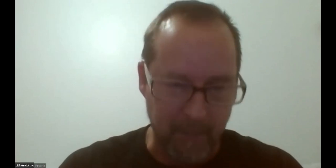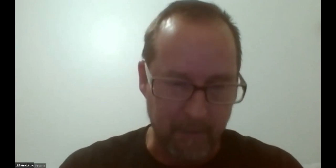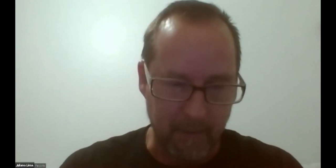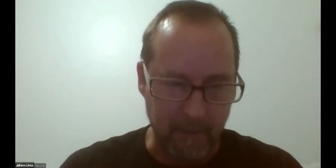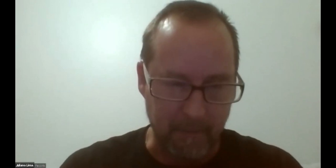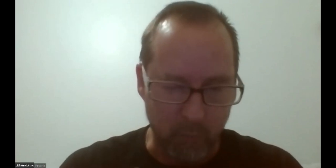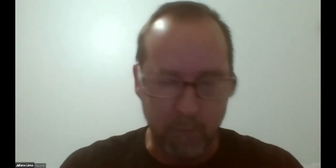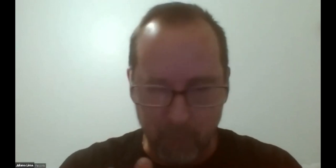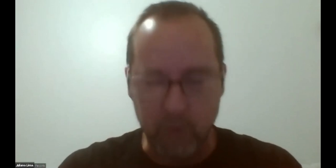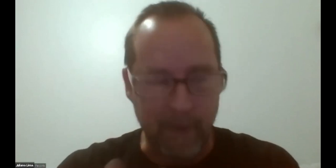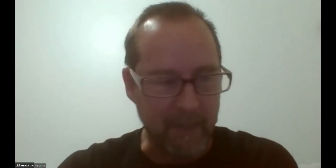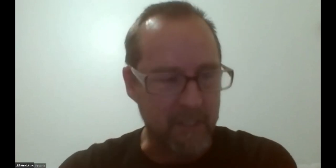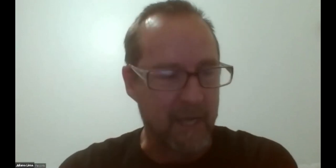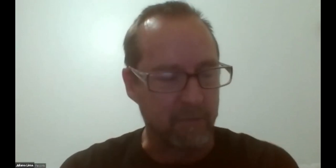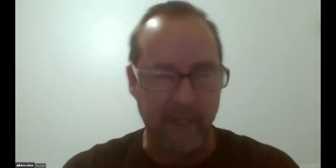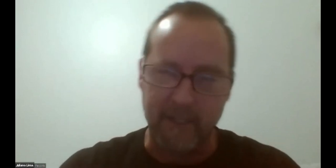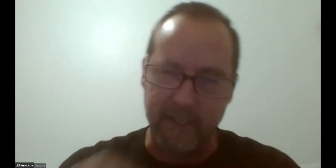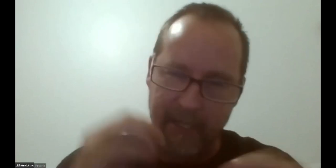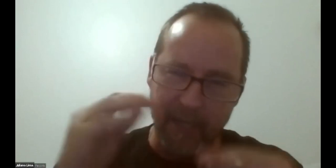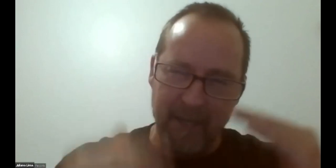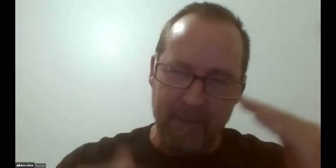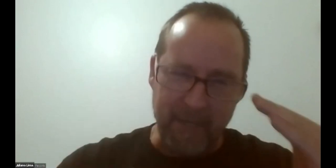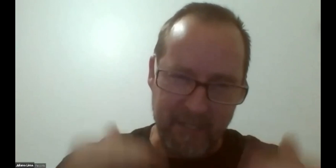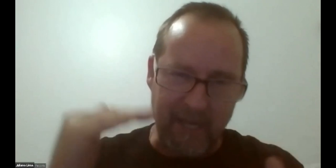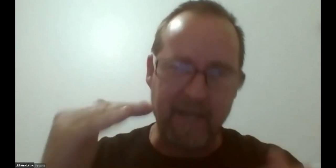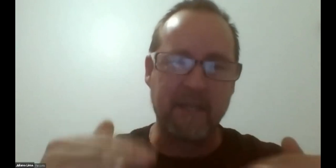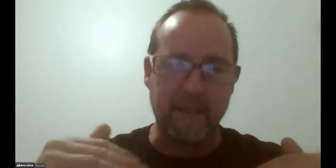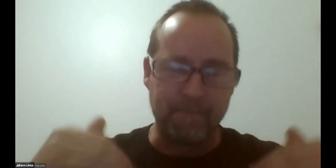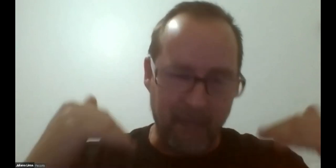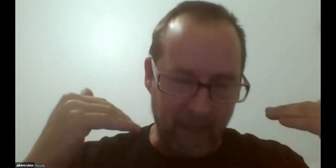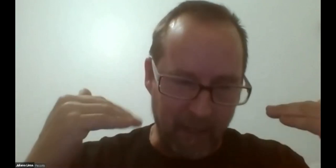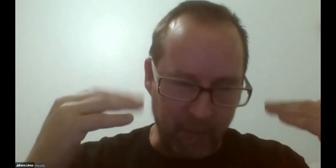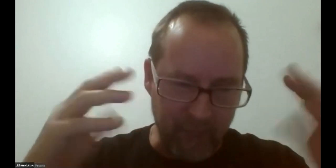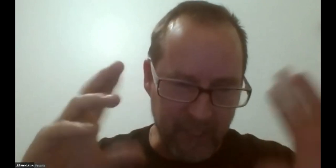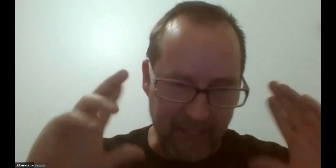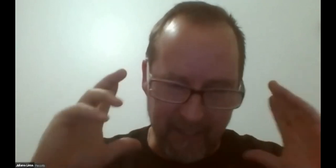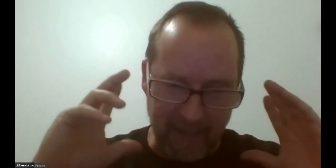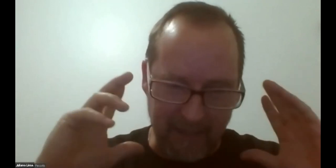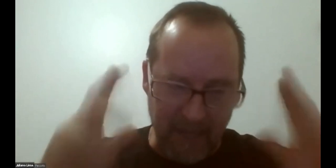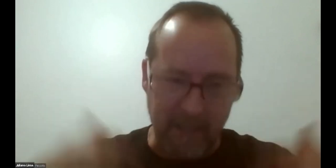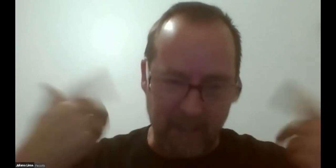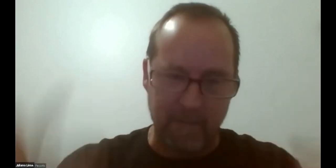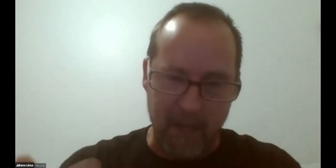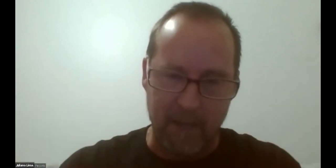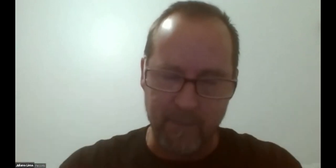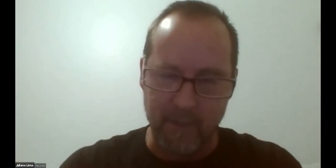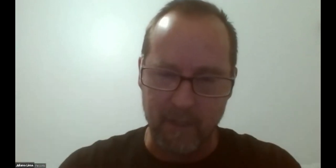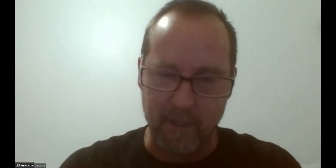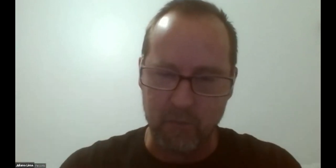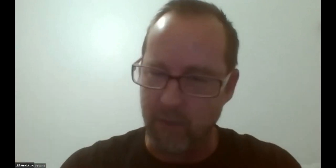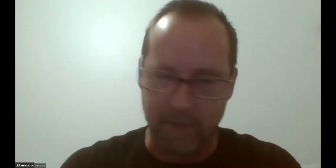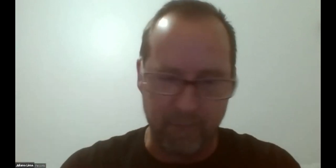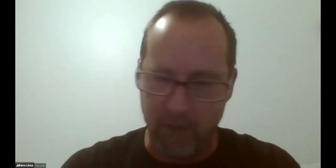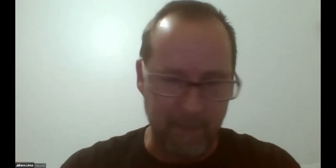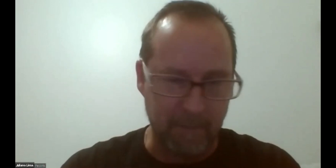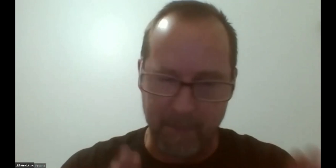realmente muito, muito bem pensado, né? Quer dizer, pensar que a universidade tem que quebrar